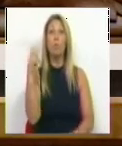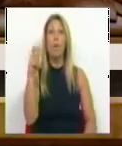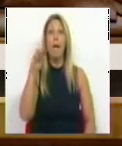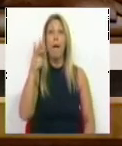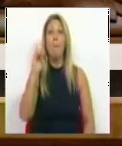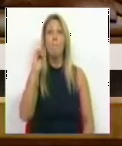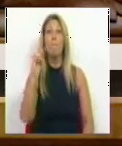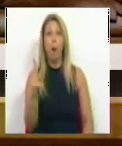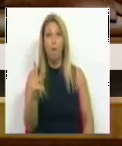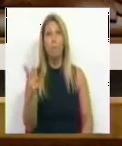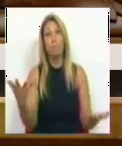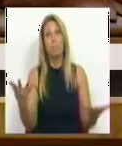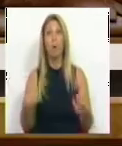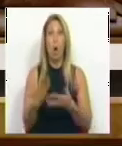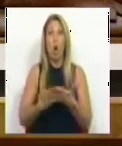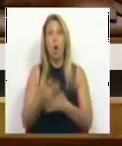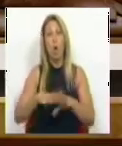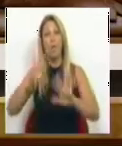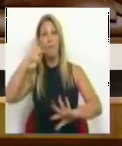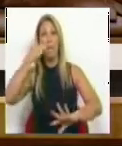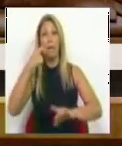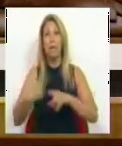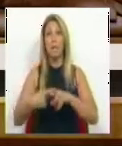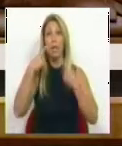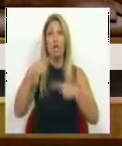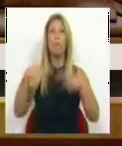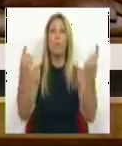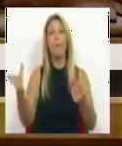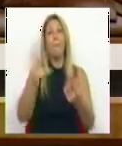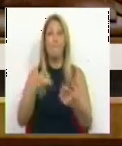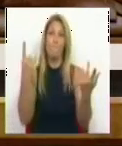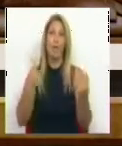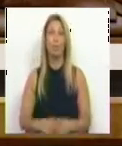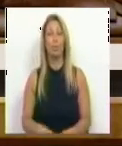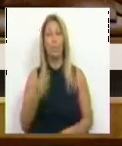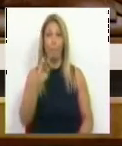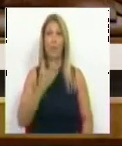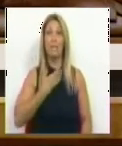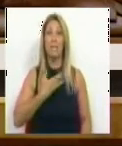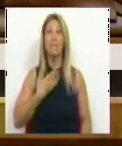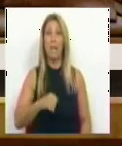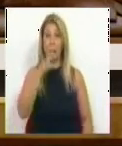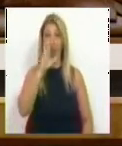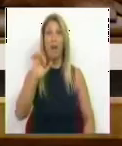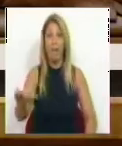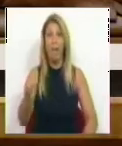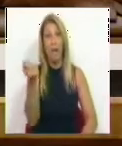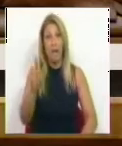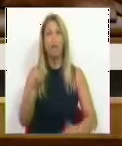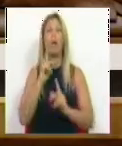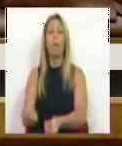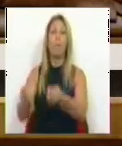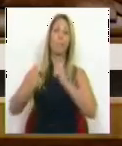do interesse público e mais um legado pesado do governo PSD-CDS. Enquanto os aviões